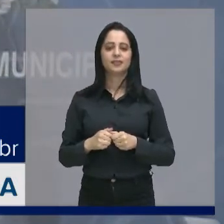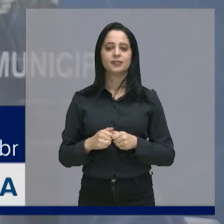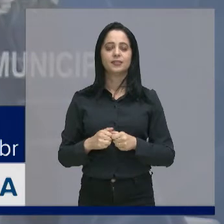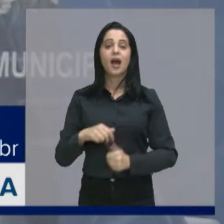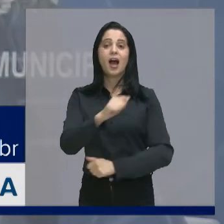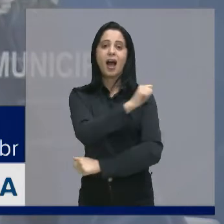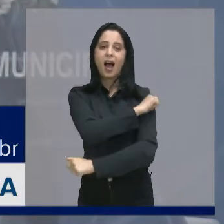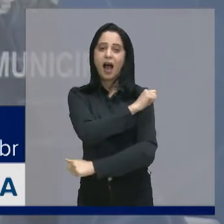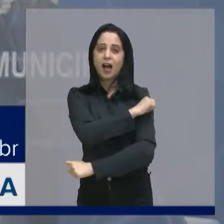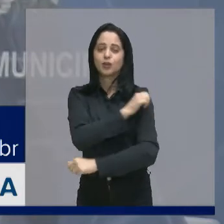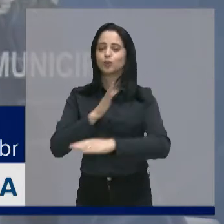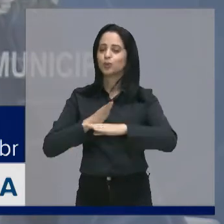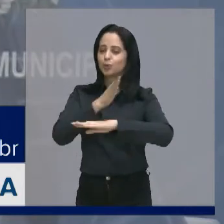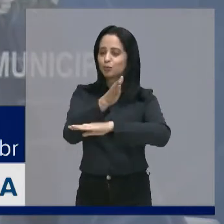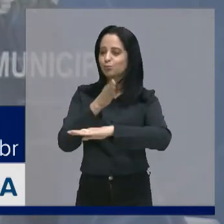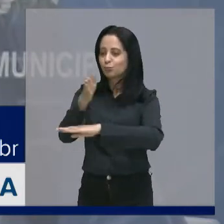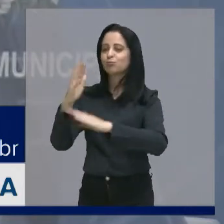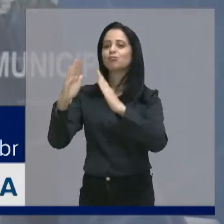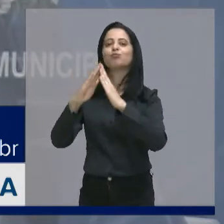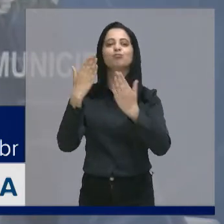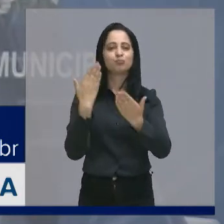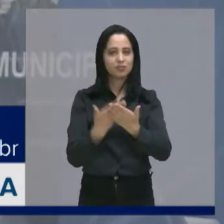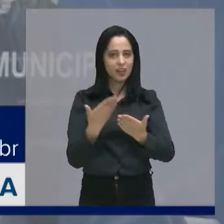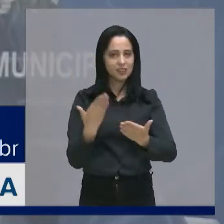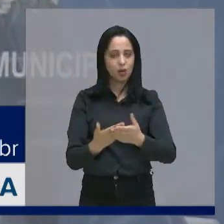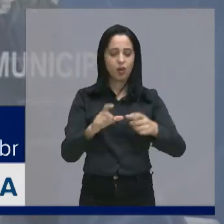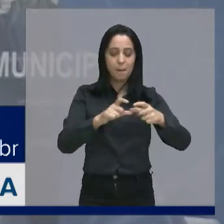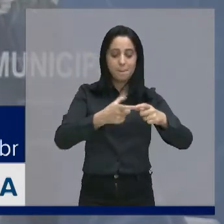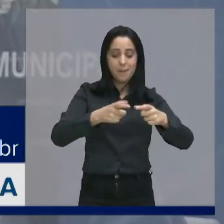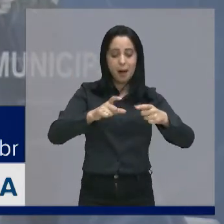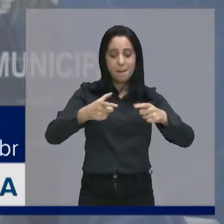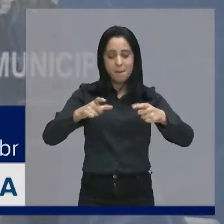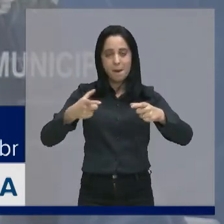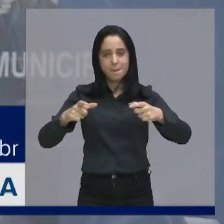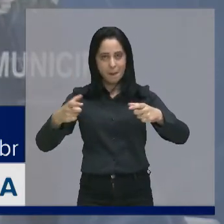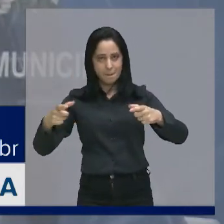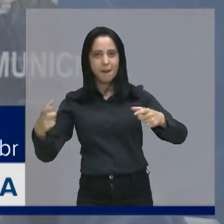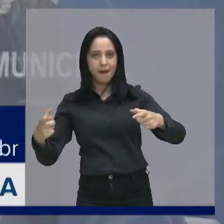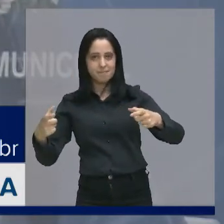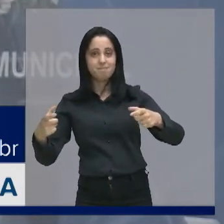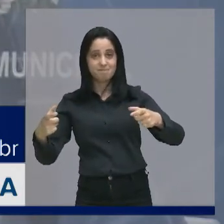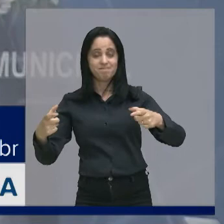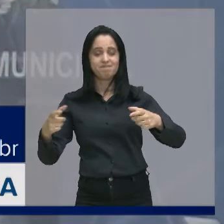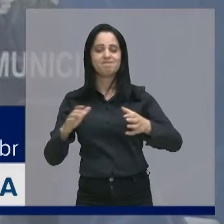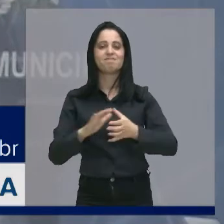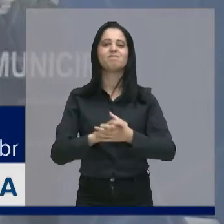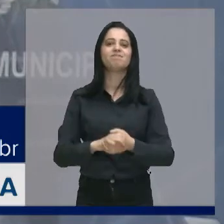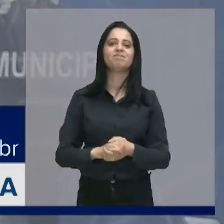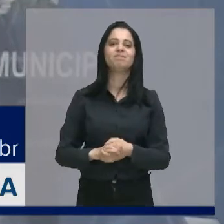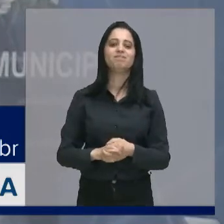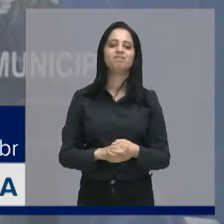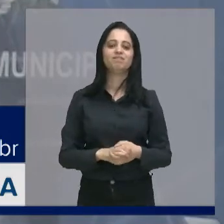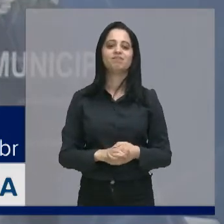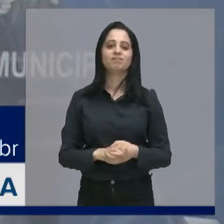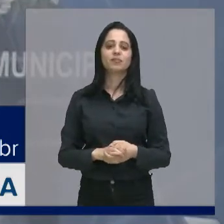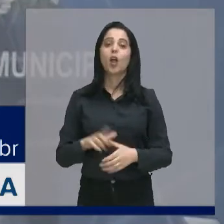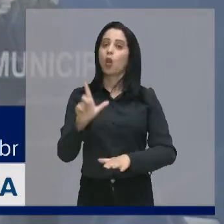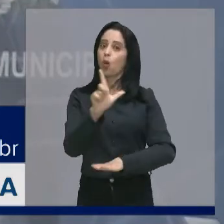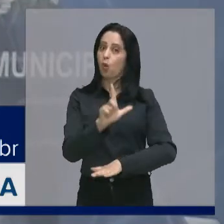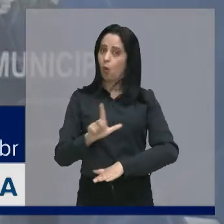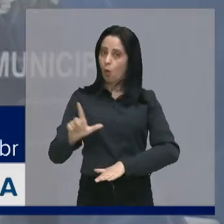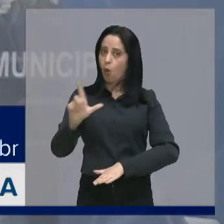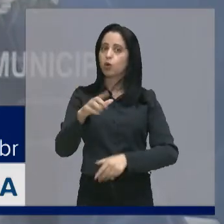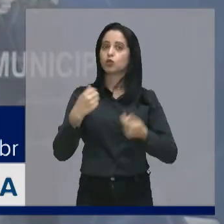alunos a frequentar a escola em maior número, em maior intensidade, logicamente, com